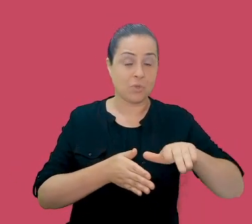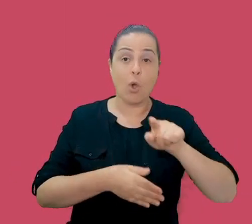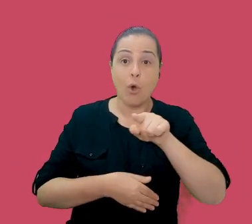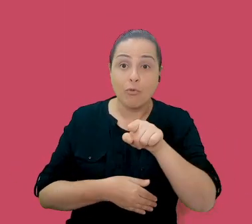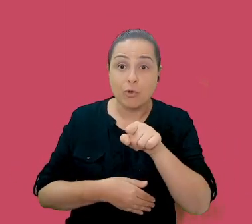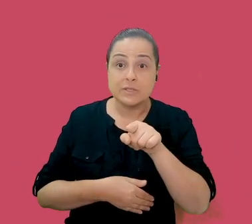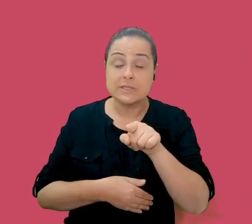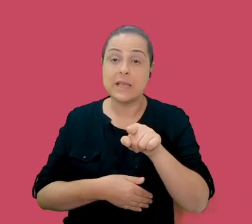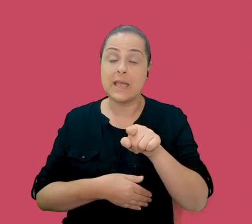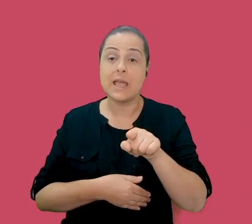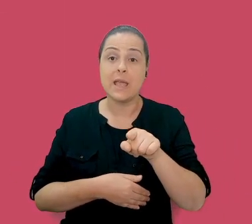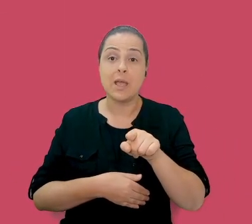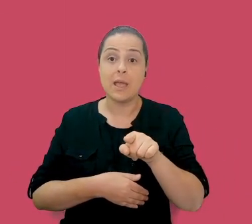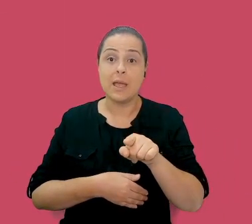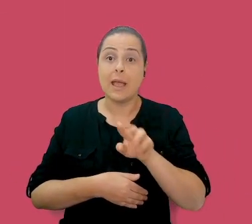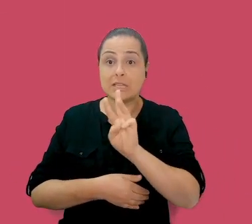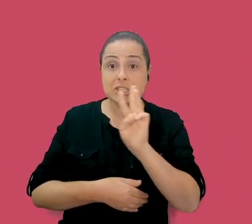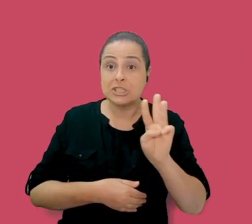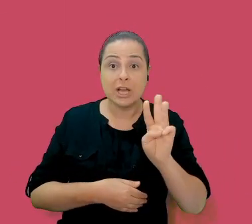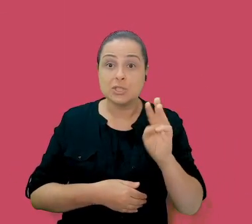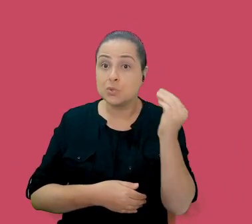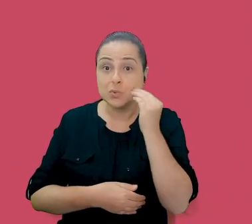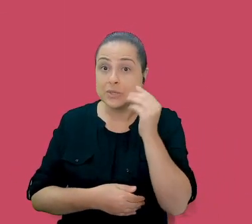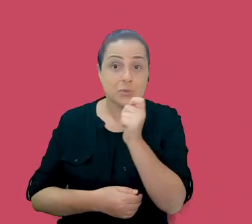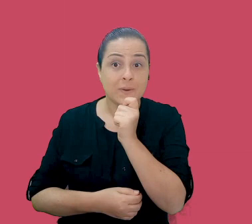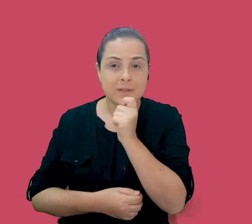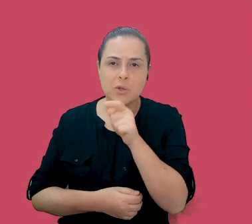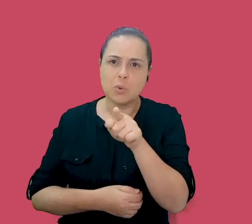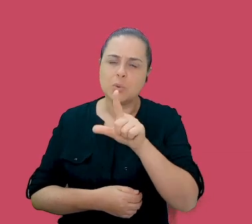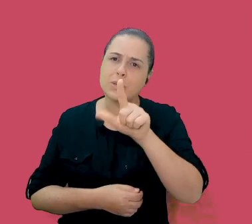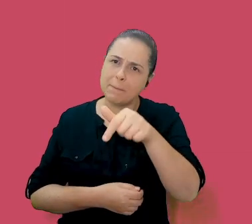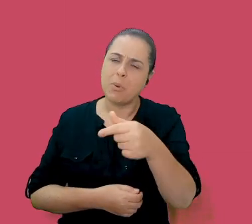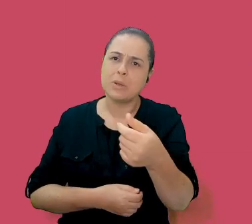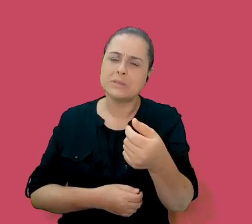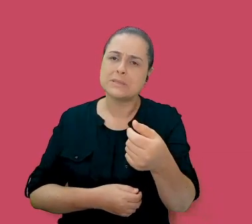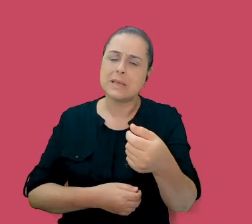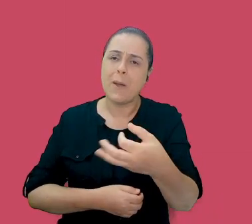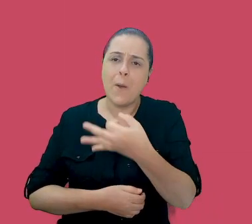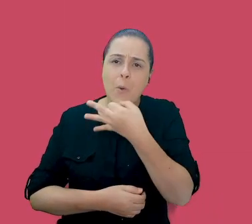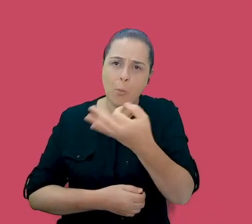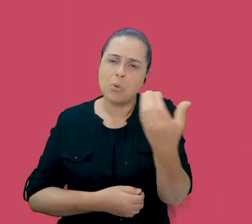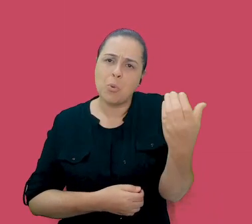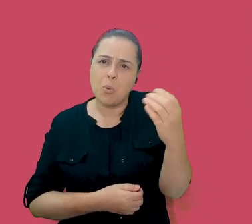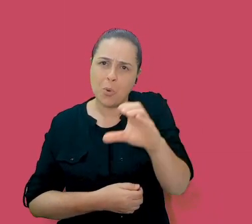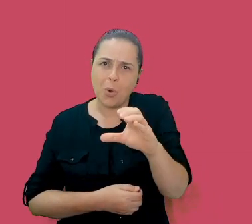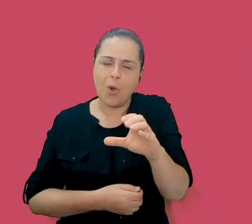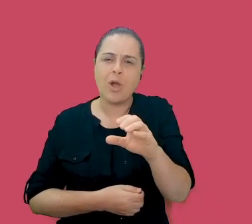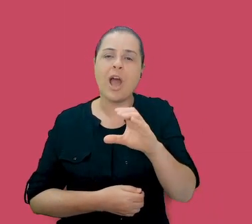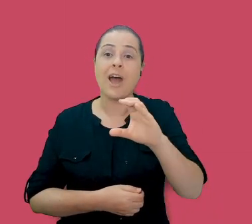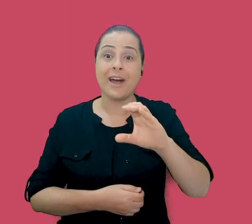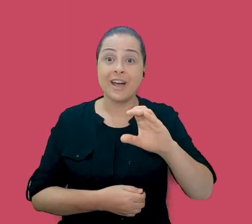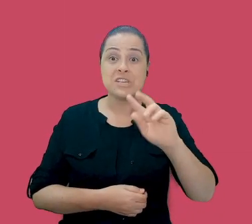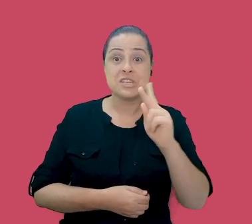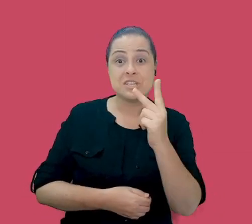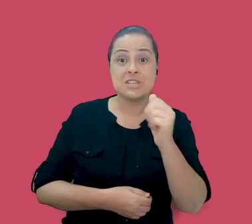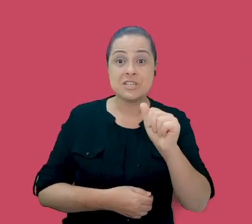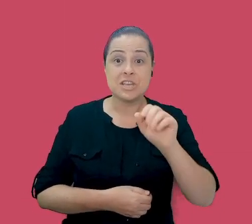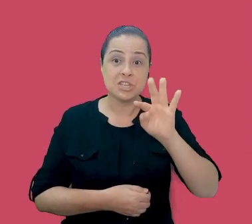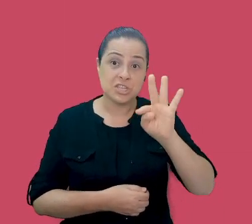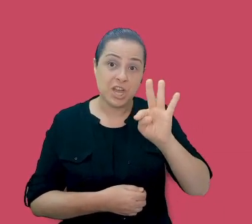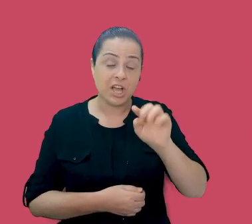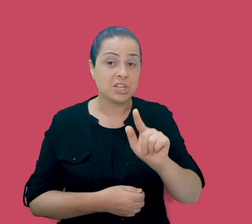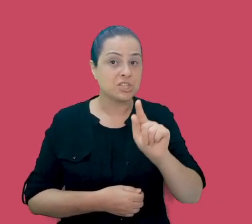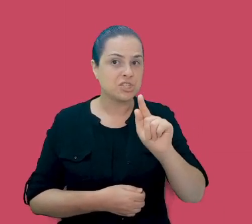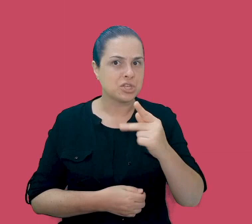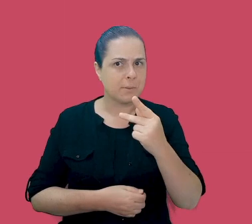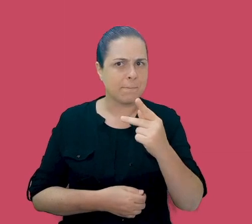testou a ferramenta. Sabe o que eu queria que você nos contasse? O que você usou o Chat GPT, que é a ferramenta de texto, que você ficou mais